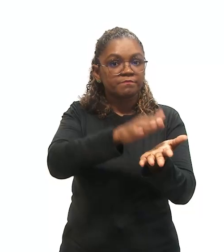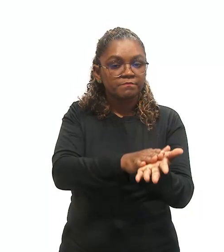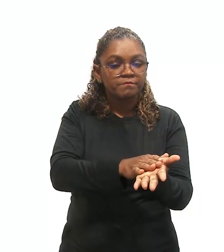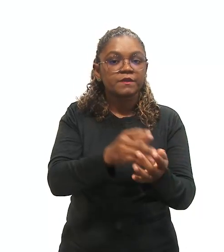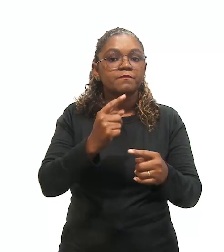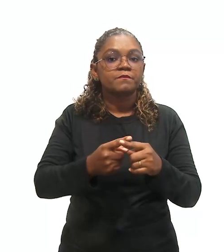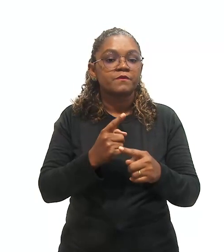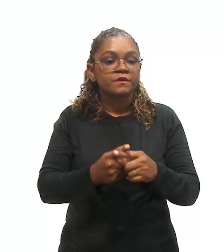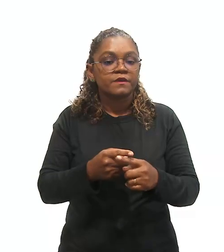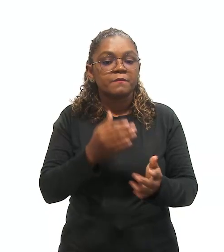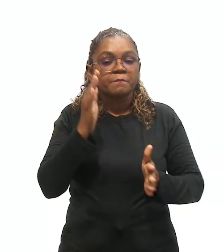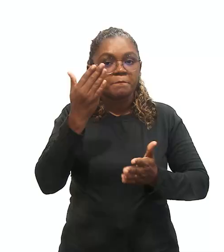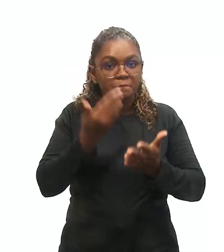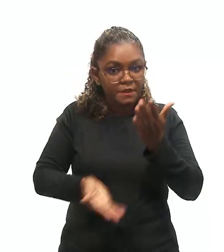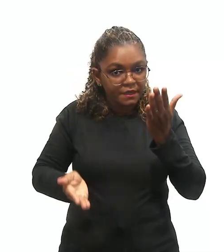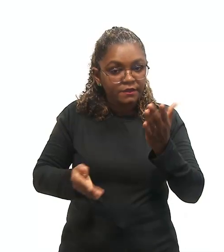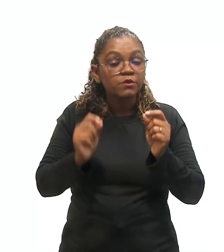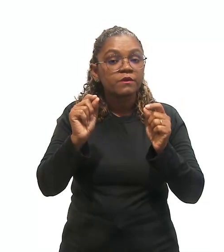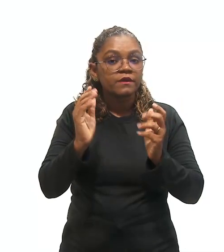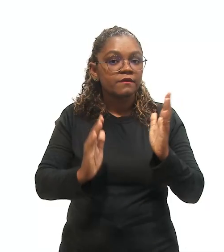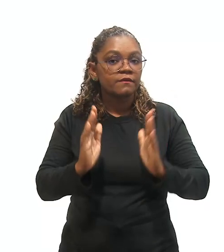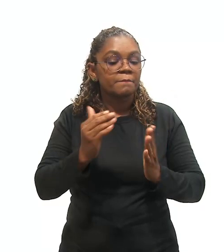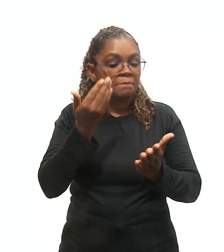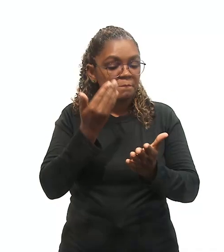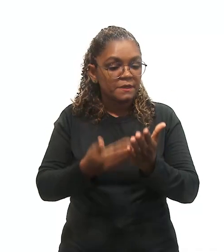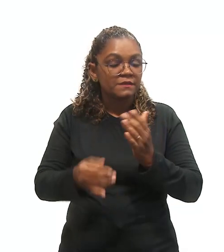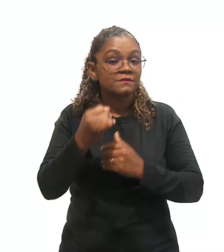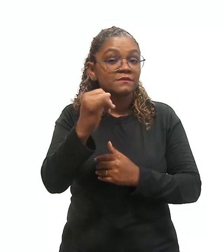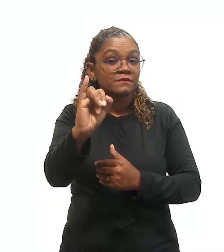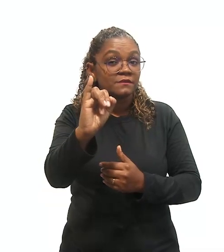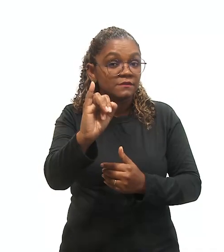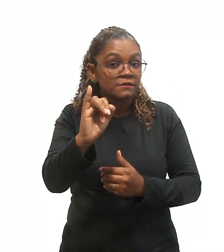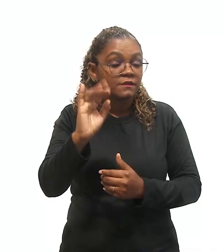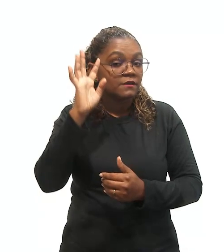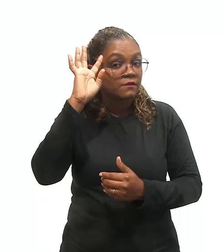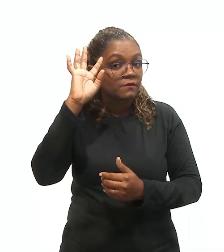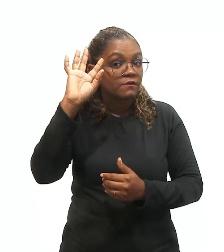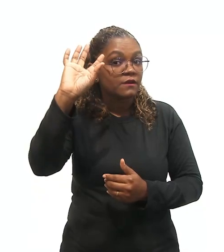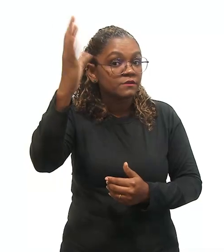essas penalidades aplicadas para perca de prazo,